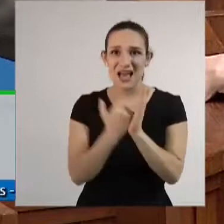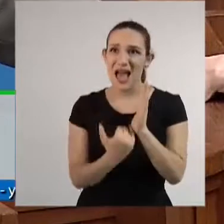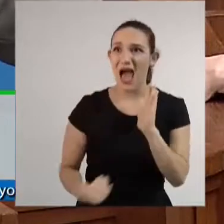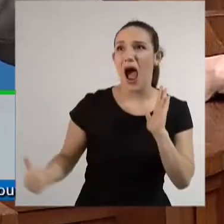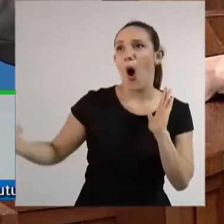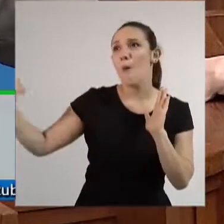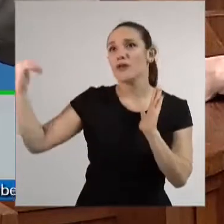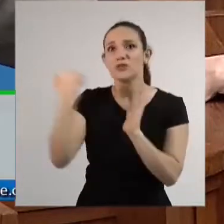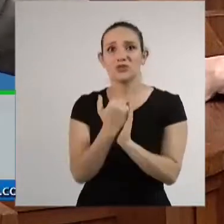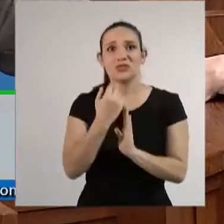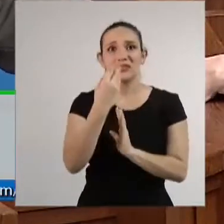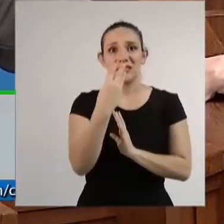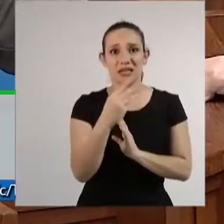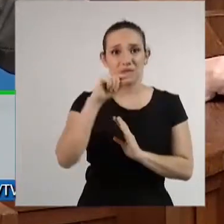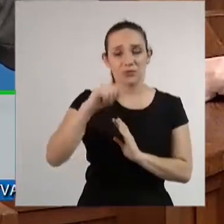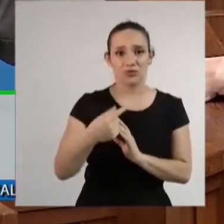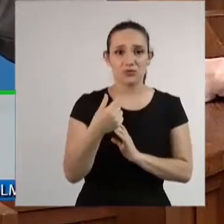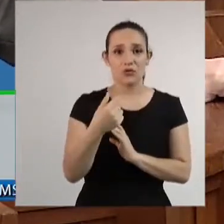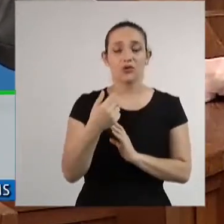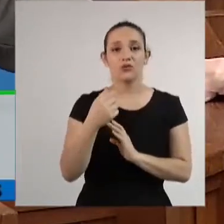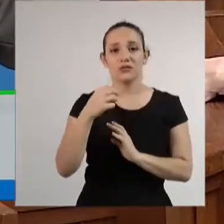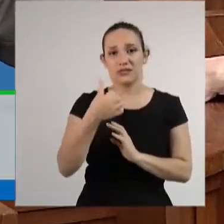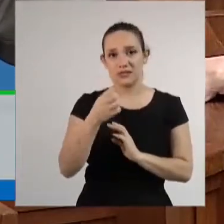do PIB para